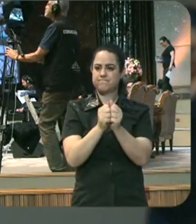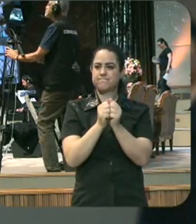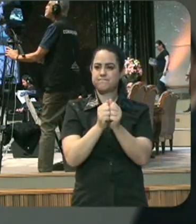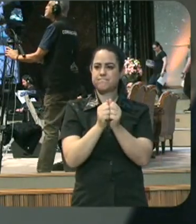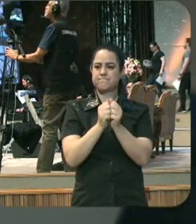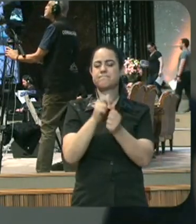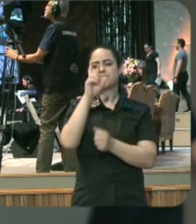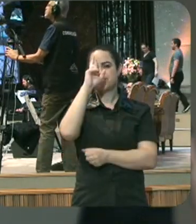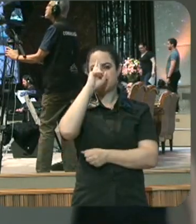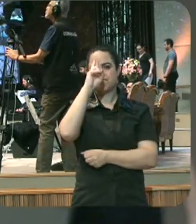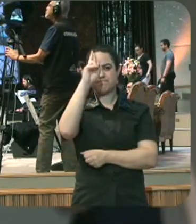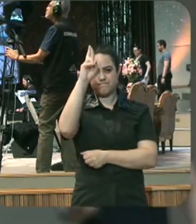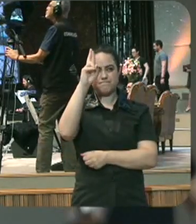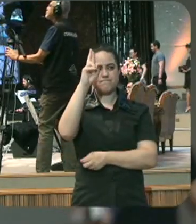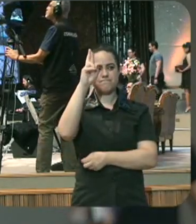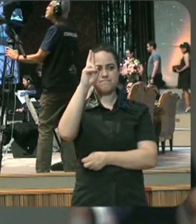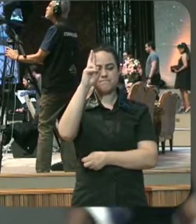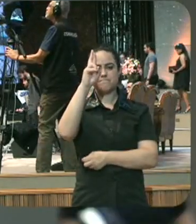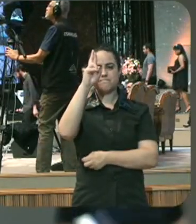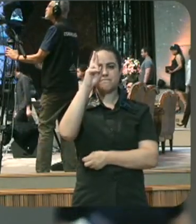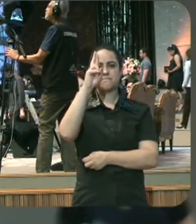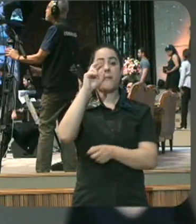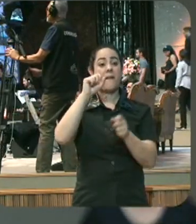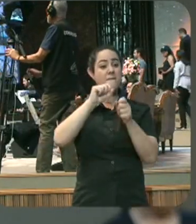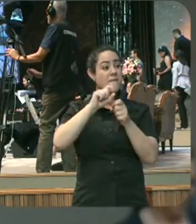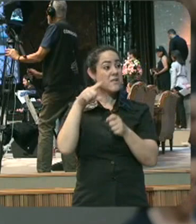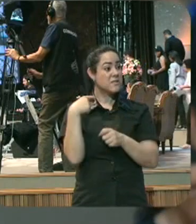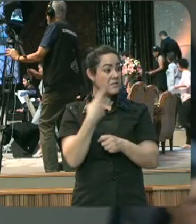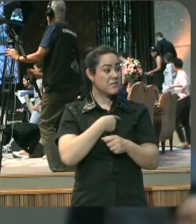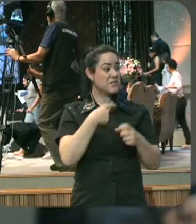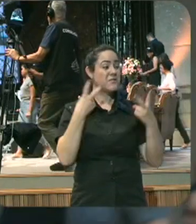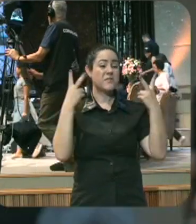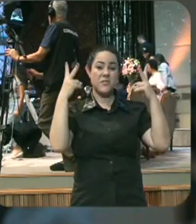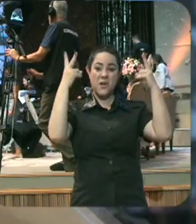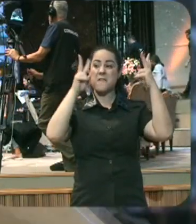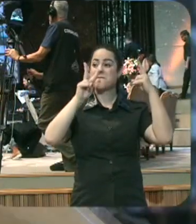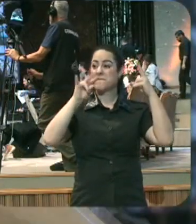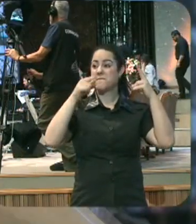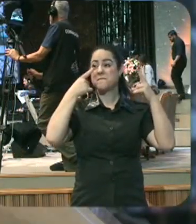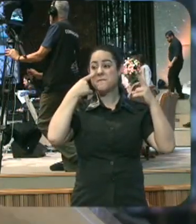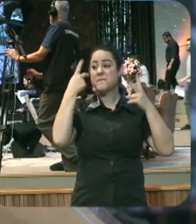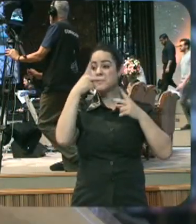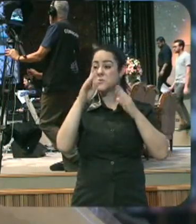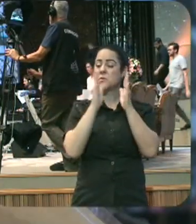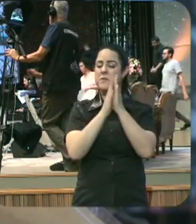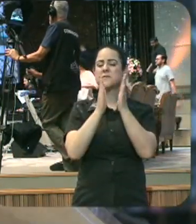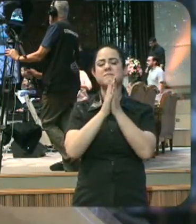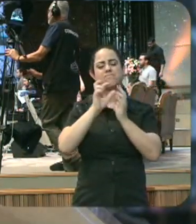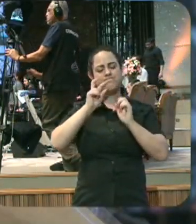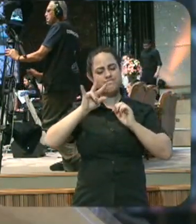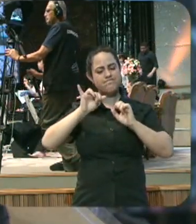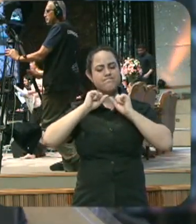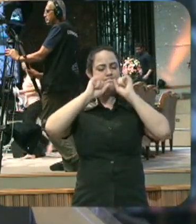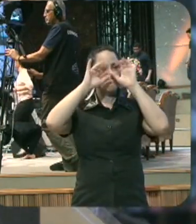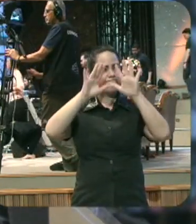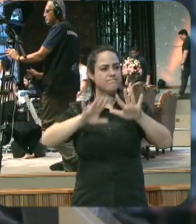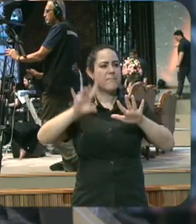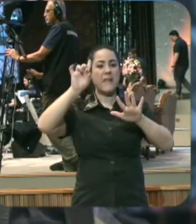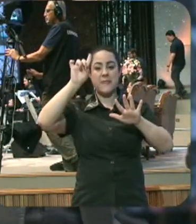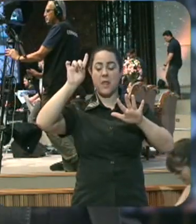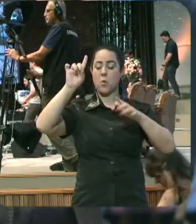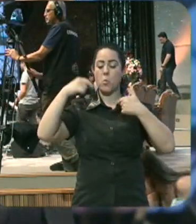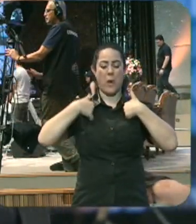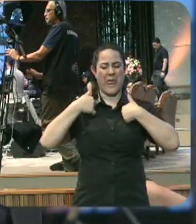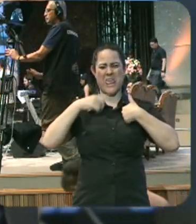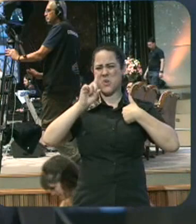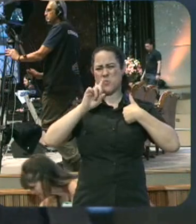E o Senhor, que nos faz vitorioso, vai ouvir essa oração e vai nos abençoar. É Ele, não sou eu,